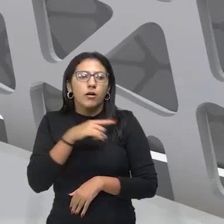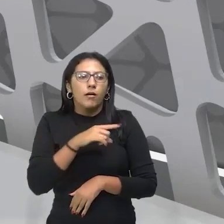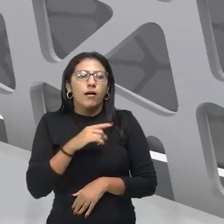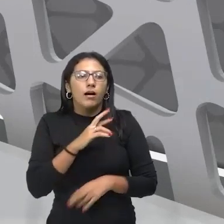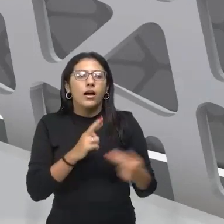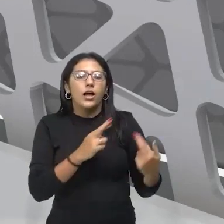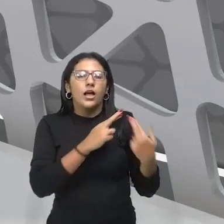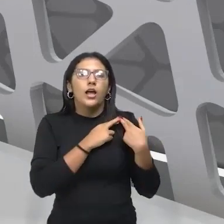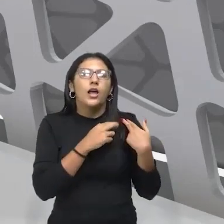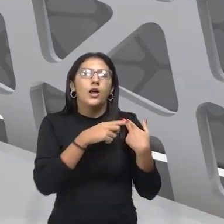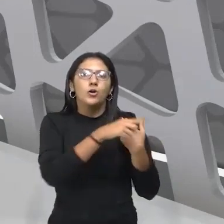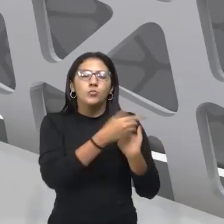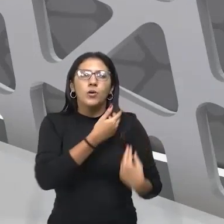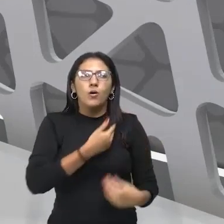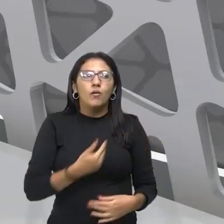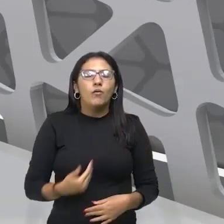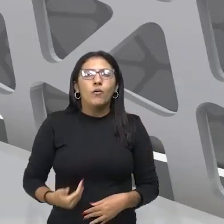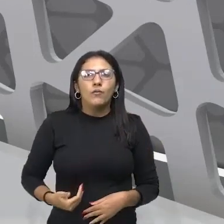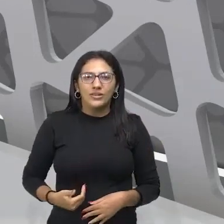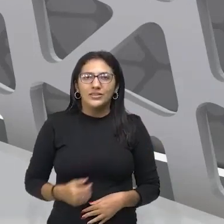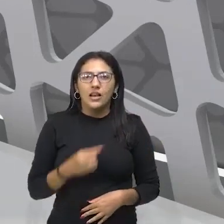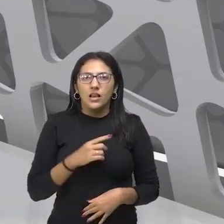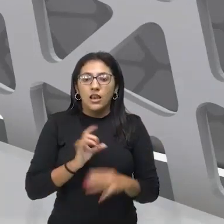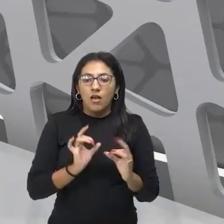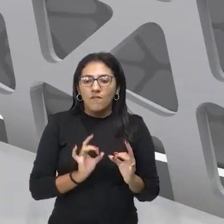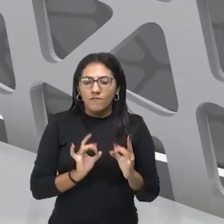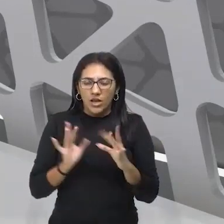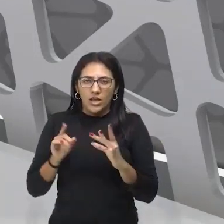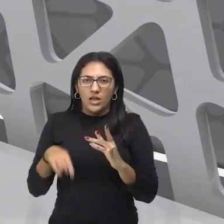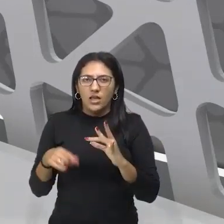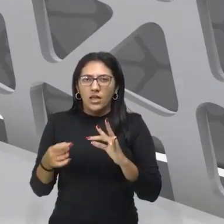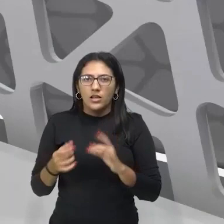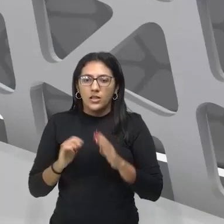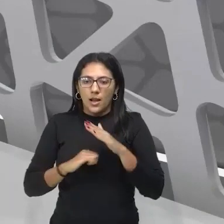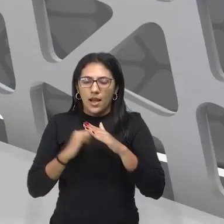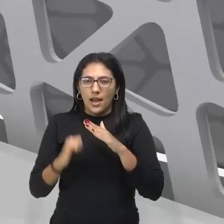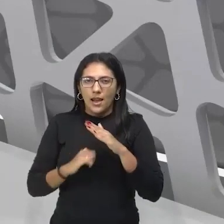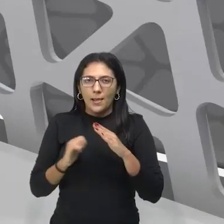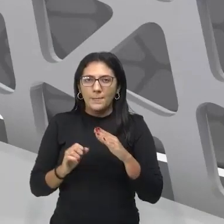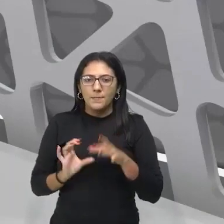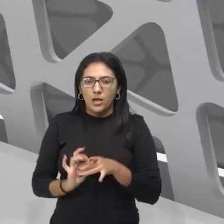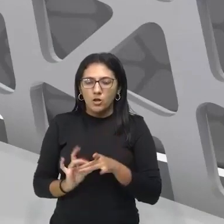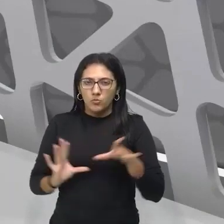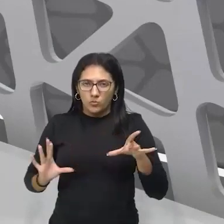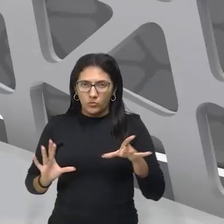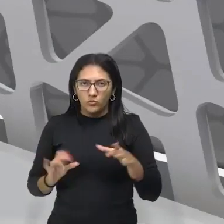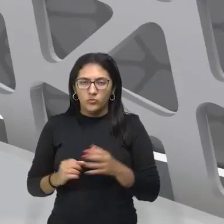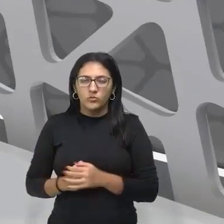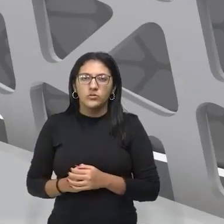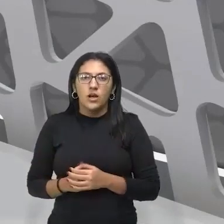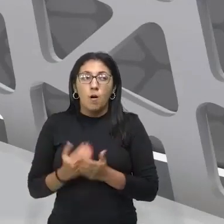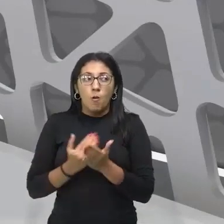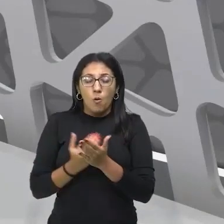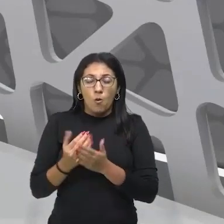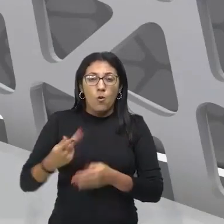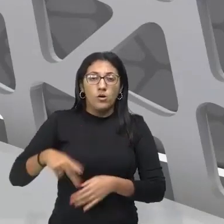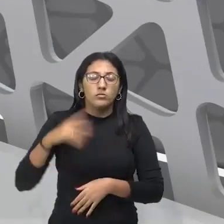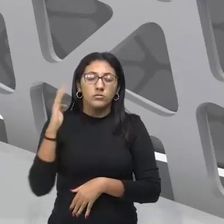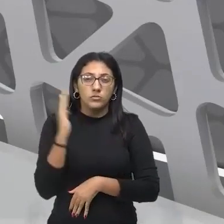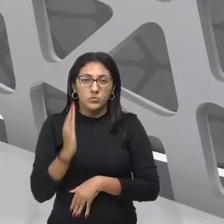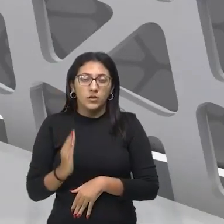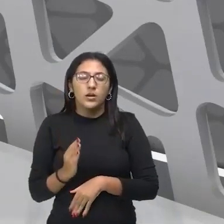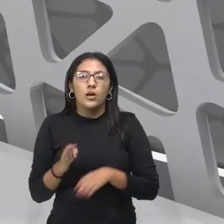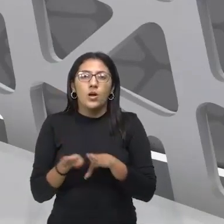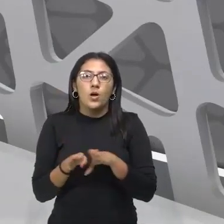da telefonia era o governo. O governo vende a concessão da telefonia pública, o capital